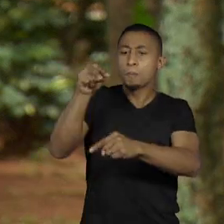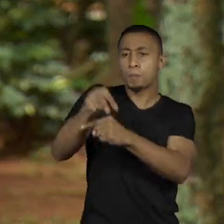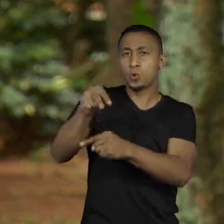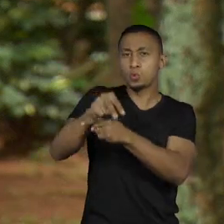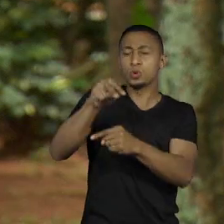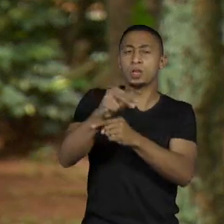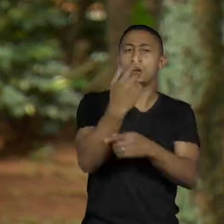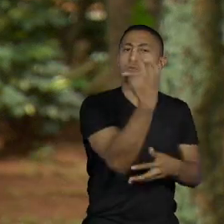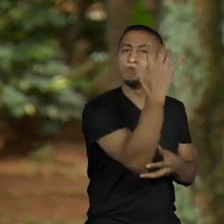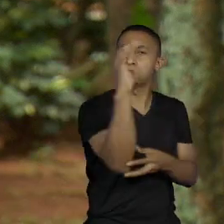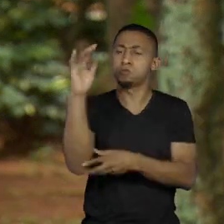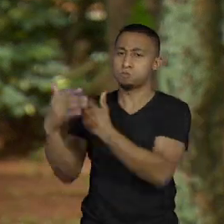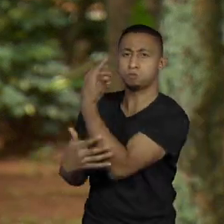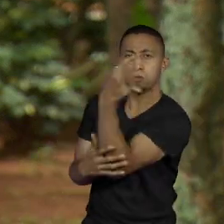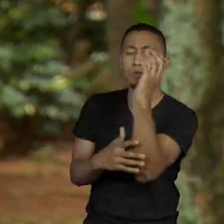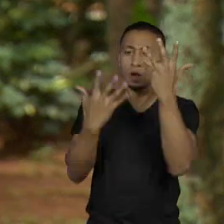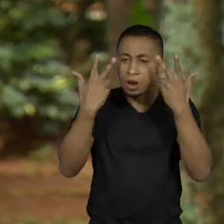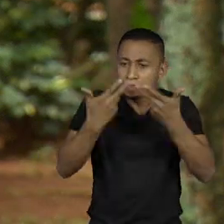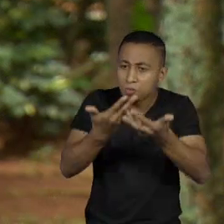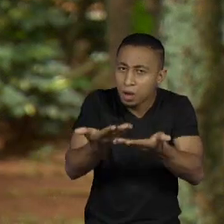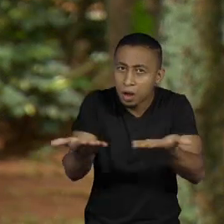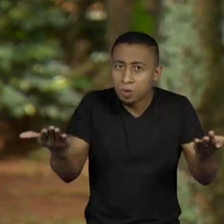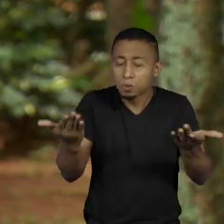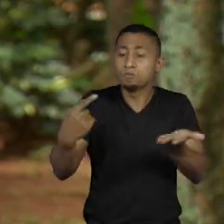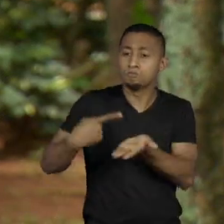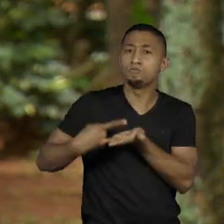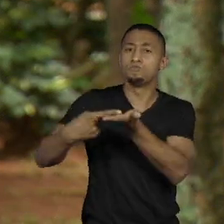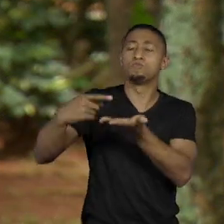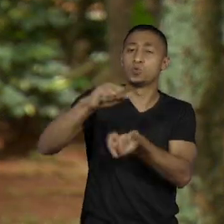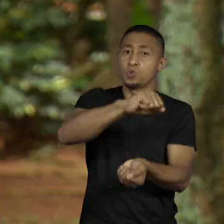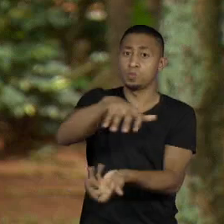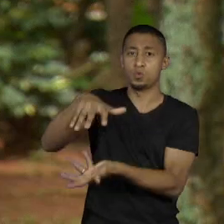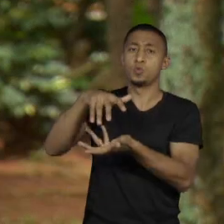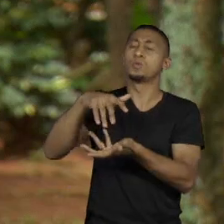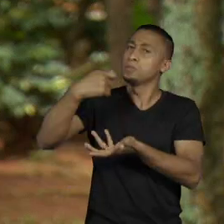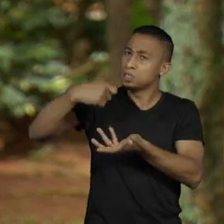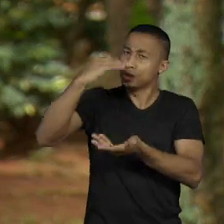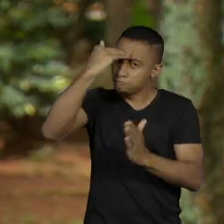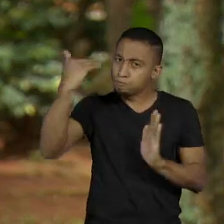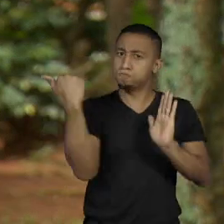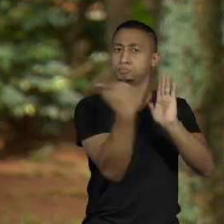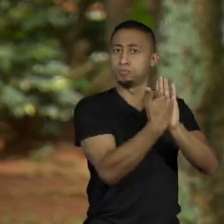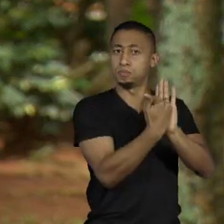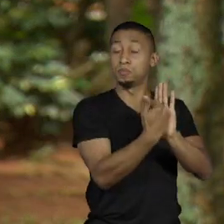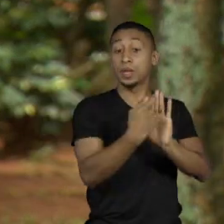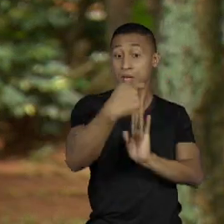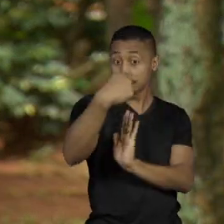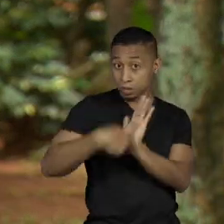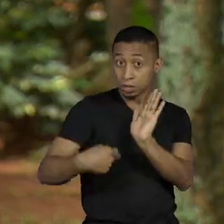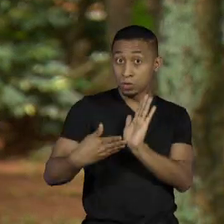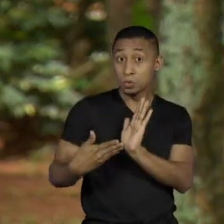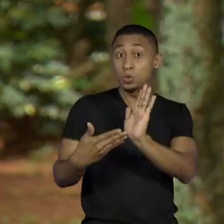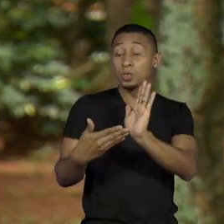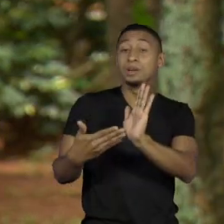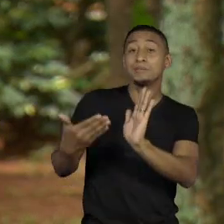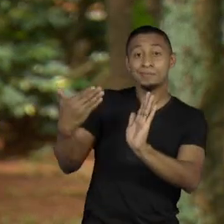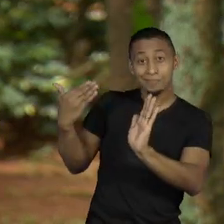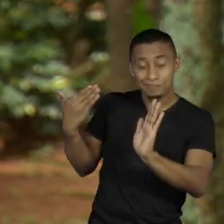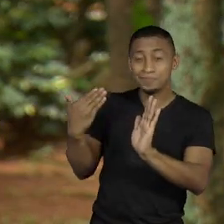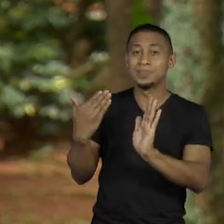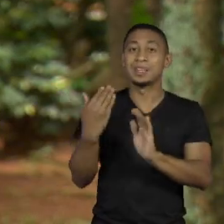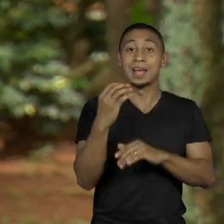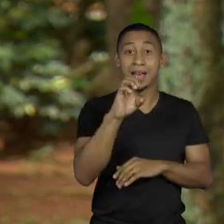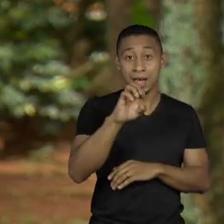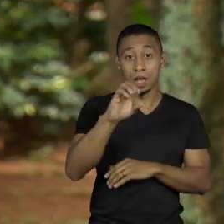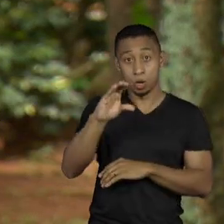tratado internacional, têm que cumprir. Essa assinatura aconteceu a partir da Eco 92, que